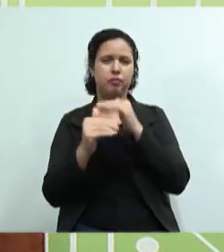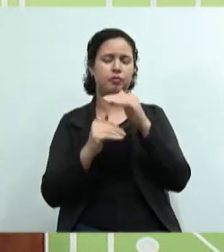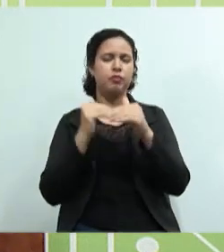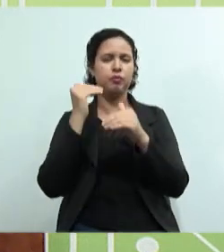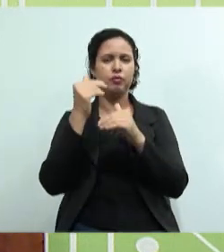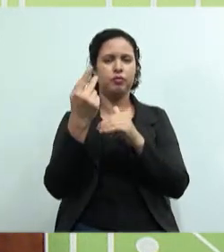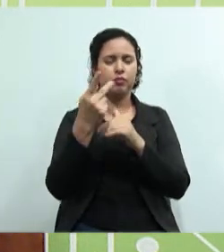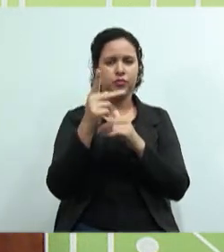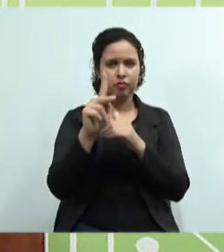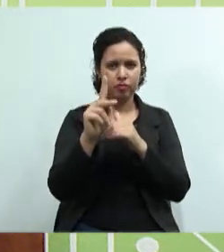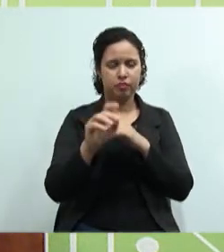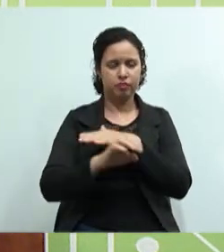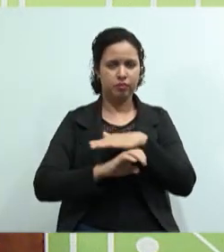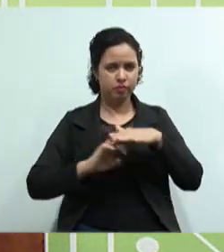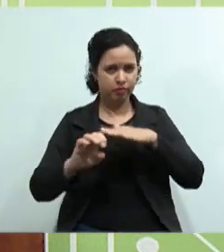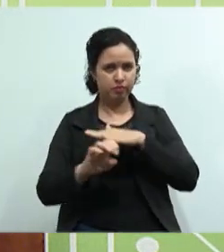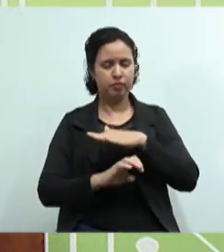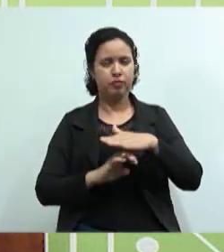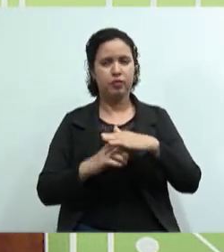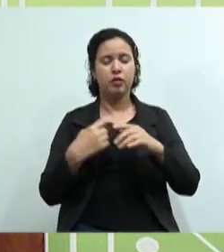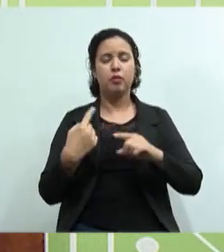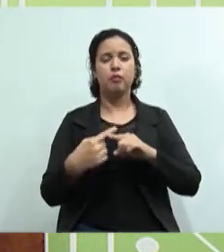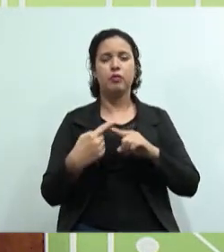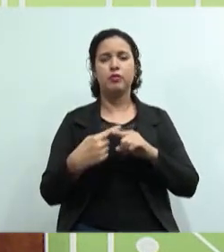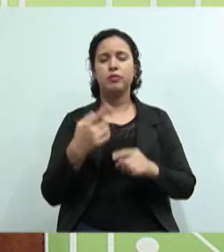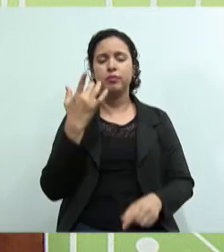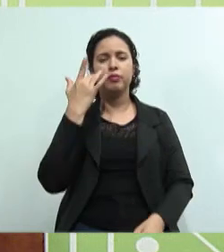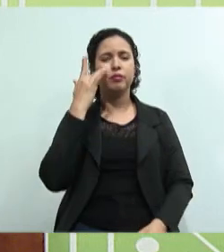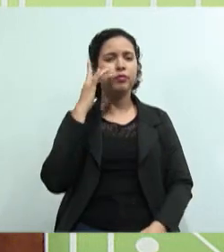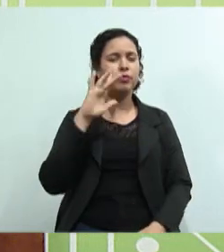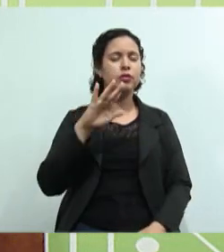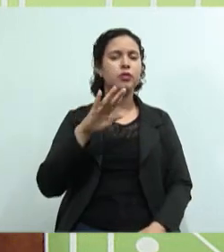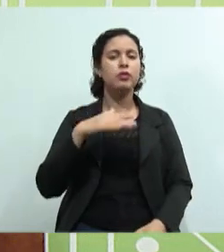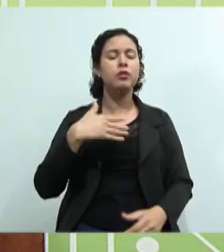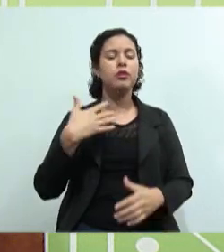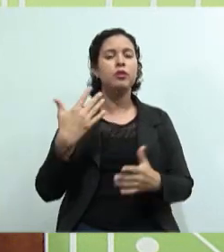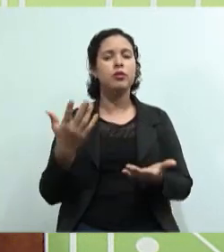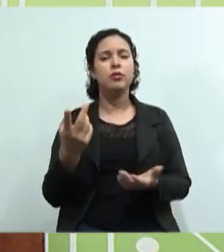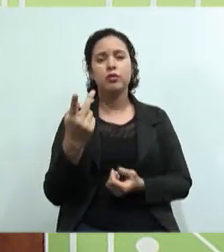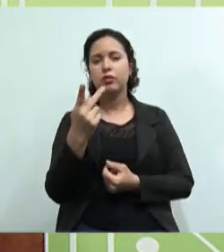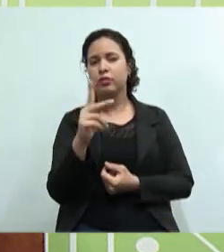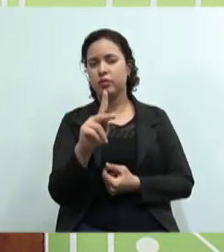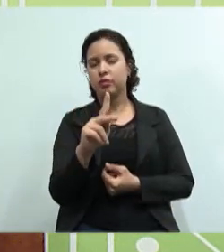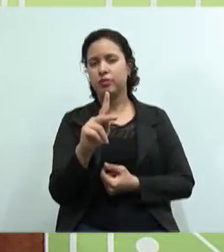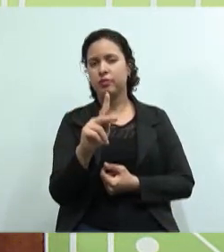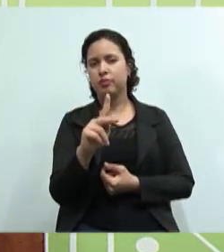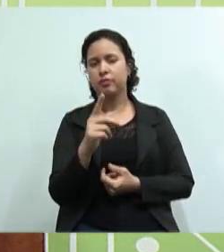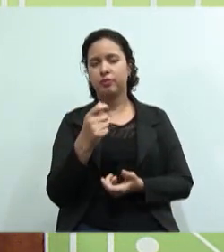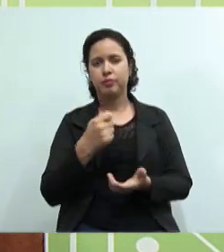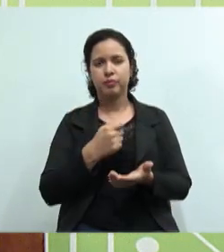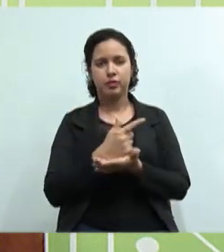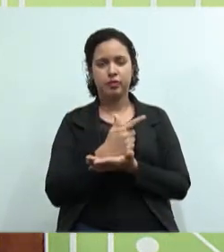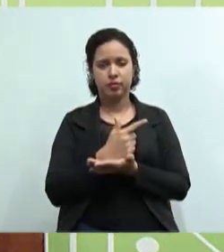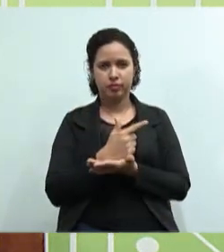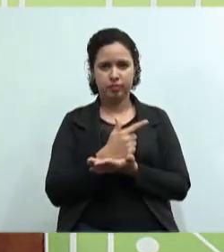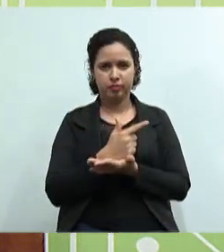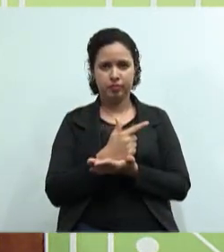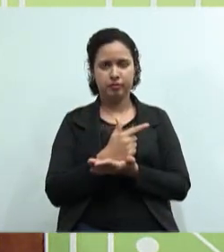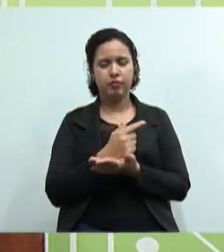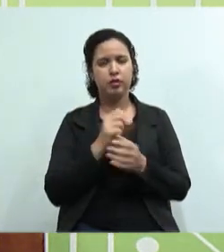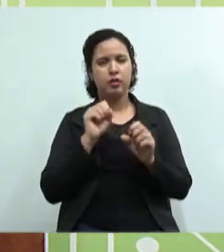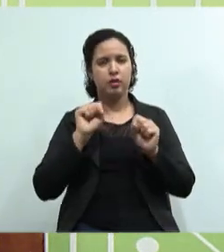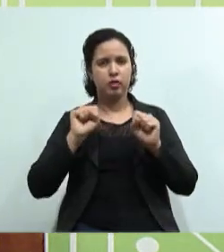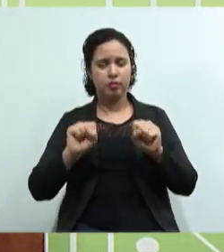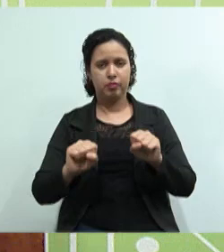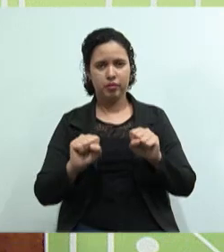sua organização. Por quê? Porque você não sabe qual o custo que o seu concorrente pagou. Então, pode ser que